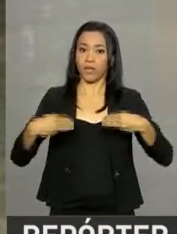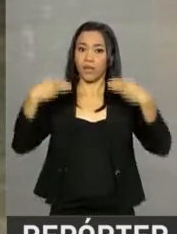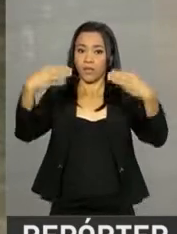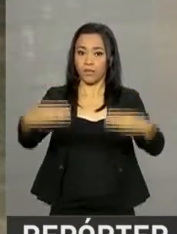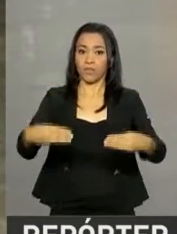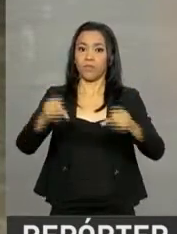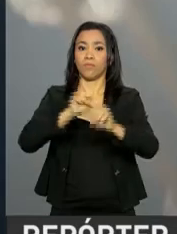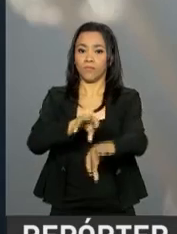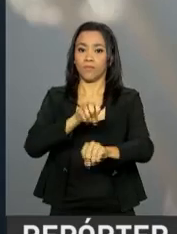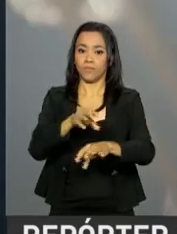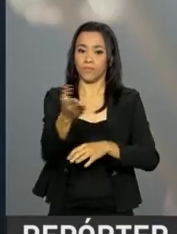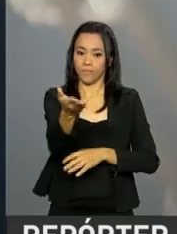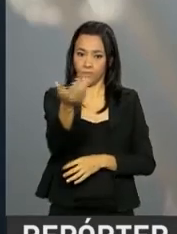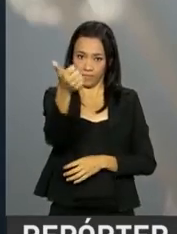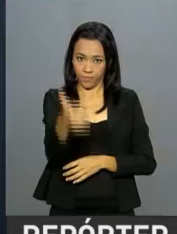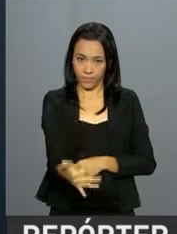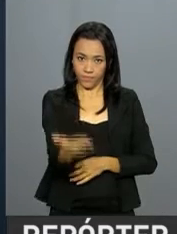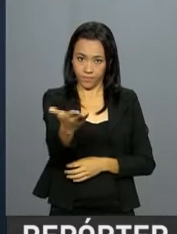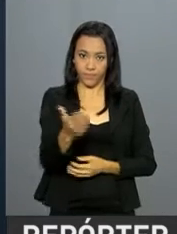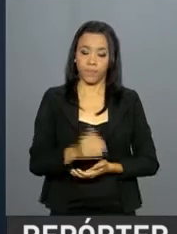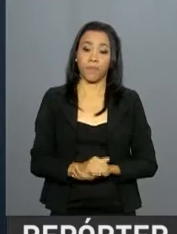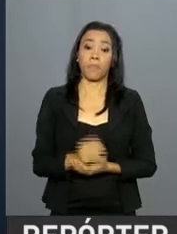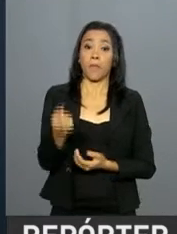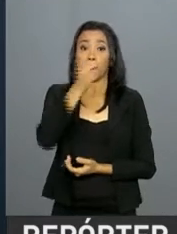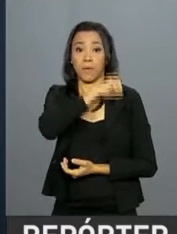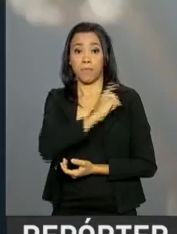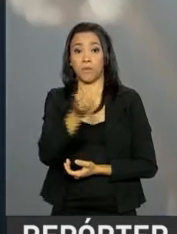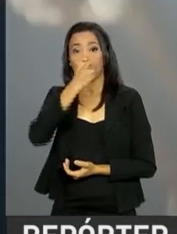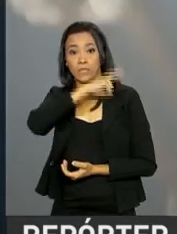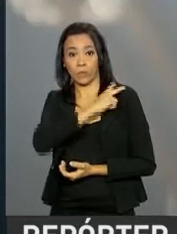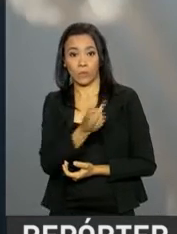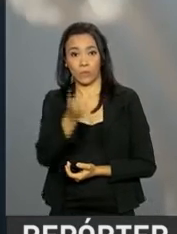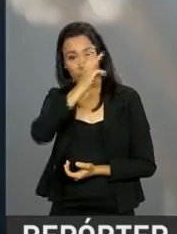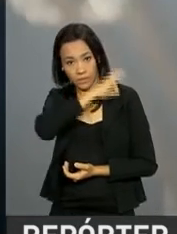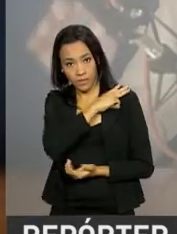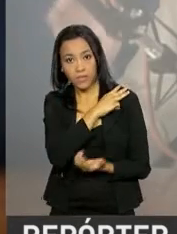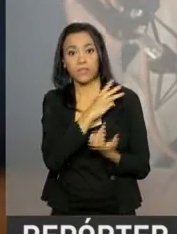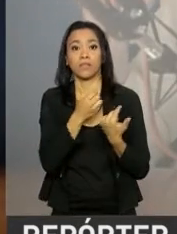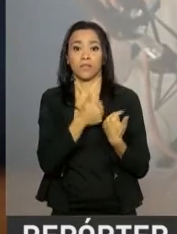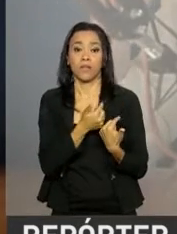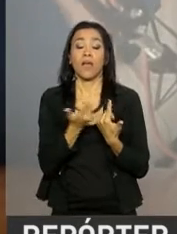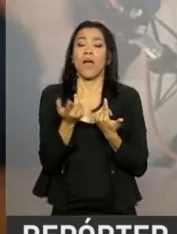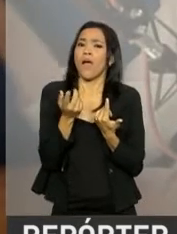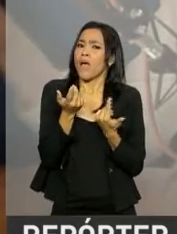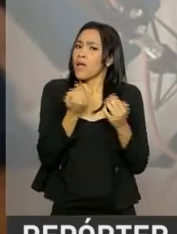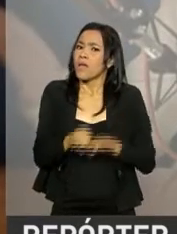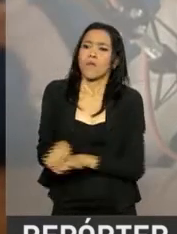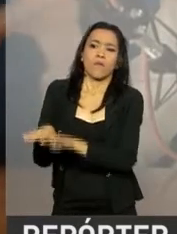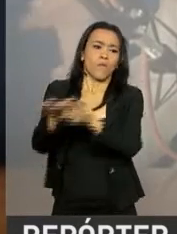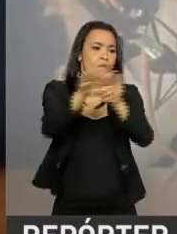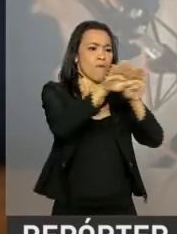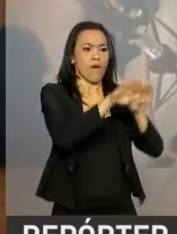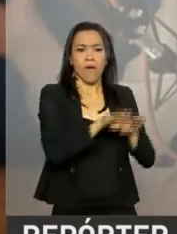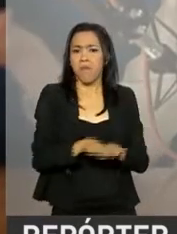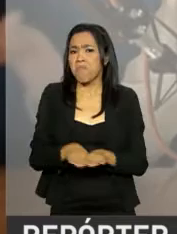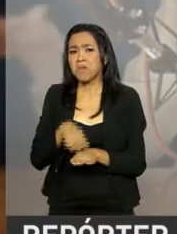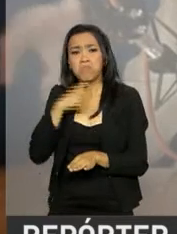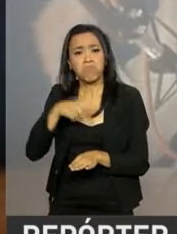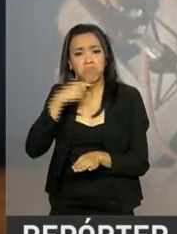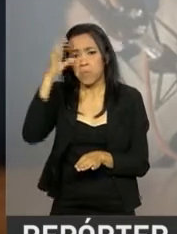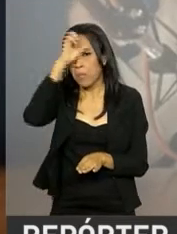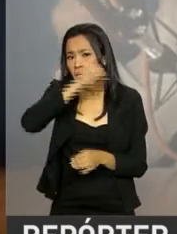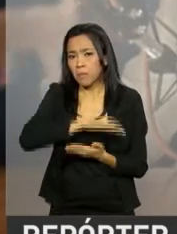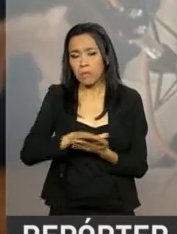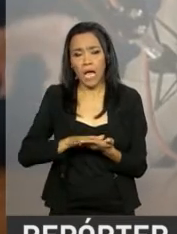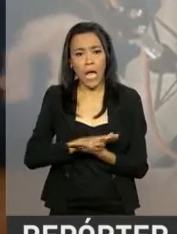ouvi-la primeiro ano 2º ano 3º ano do ensino médio é igual para todos no brasil e ninguém está aprendendo nada o